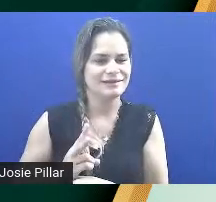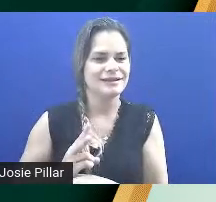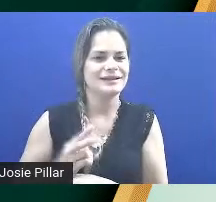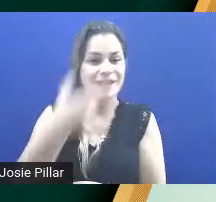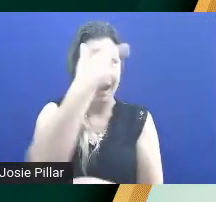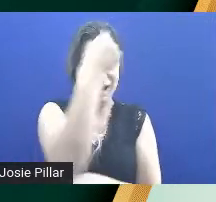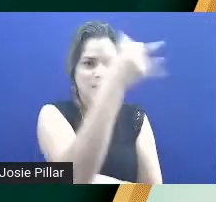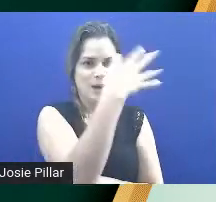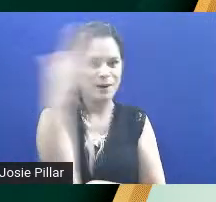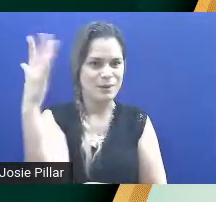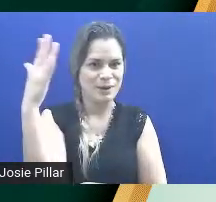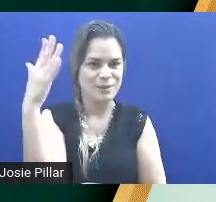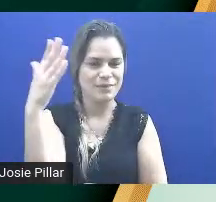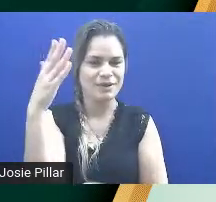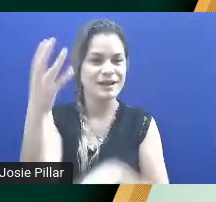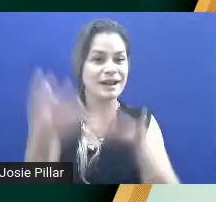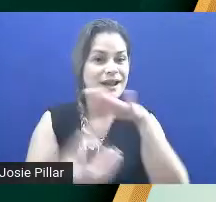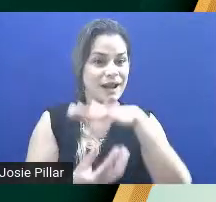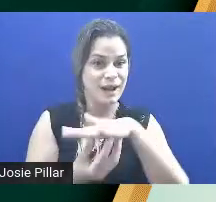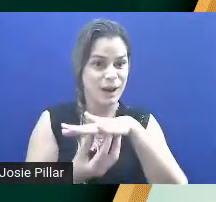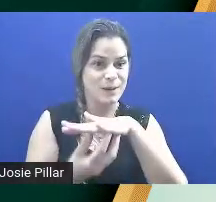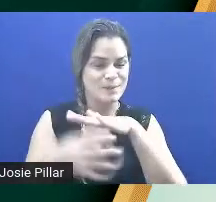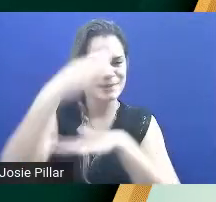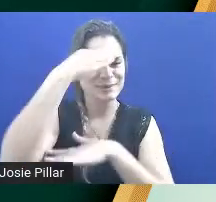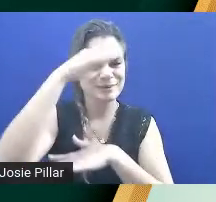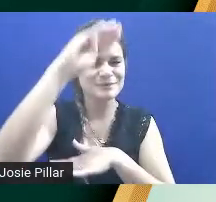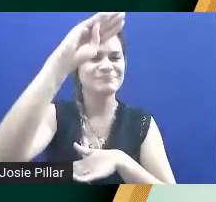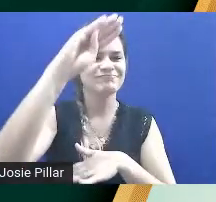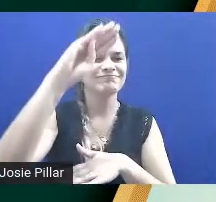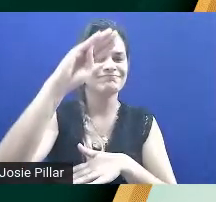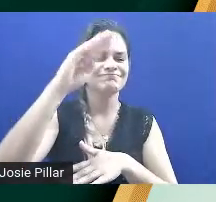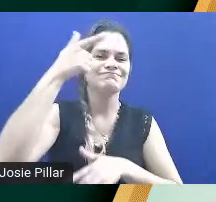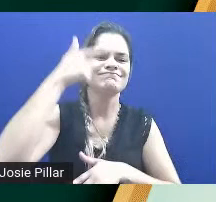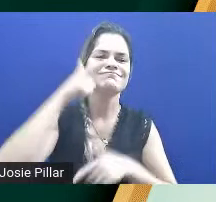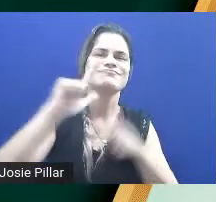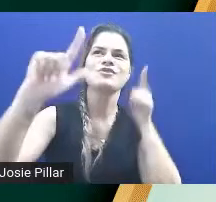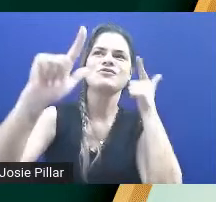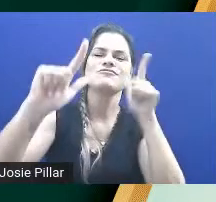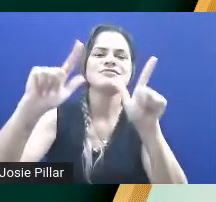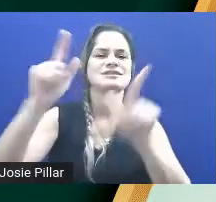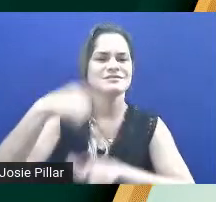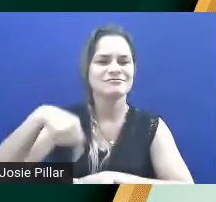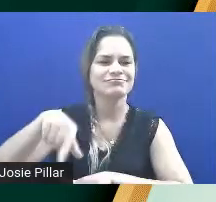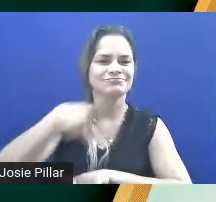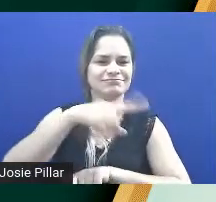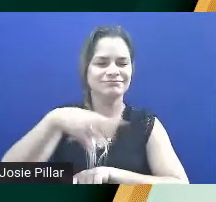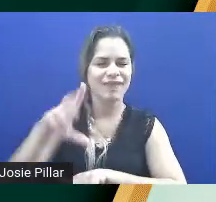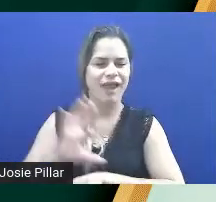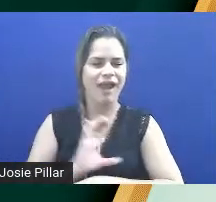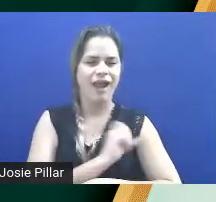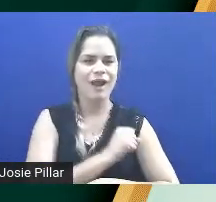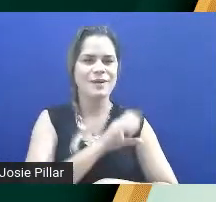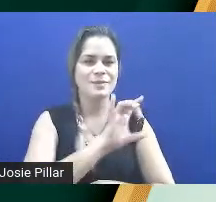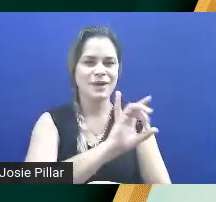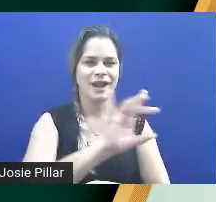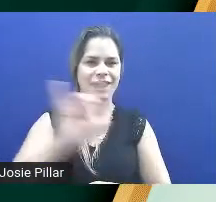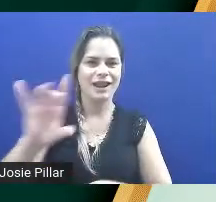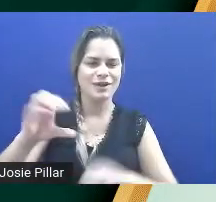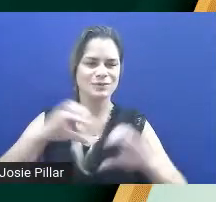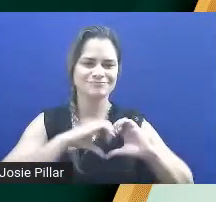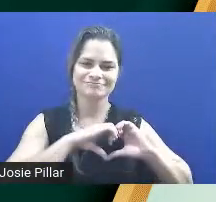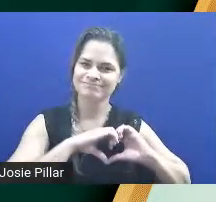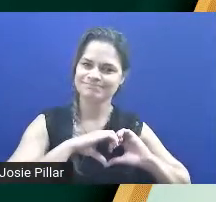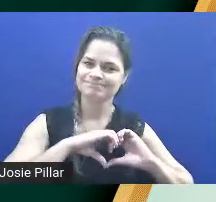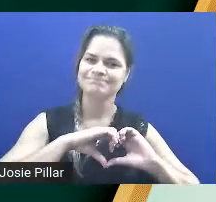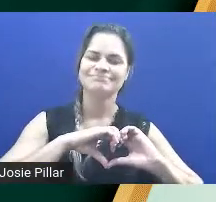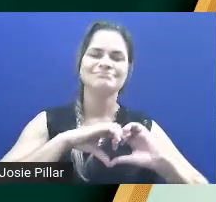Pampa, campus Uruguaiana. Voem, meus amigos, vocês são extremamente capazes. Amo cada um de todo o coração. Muito